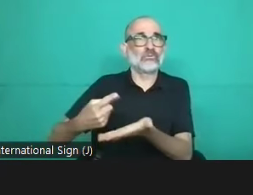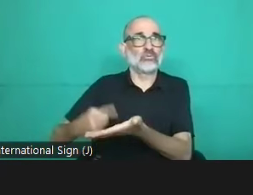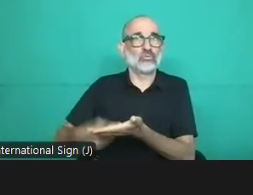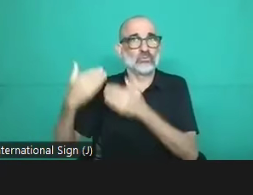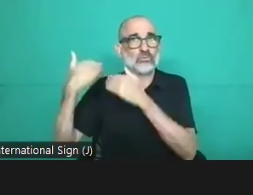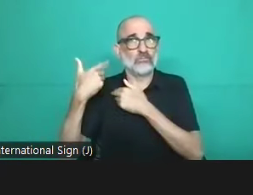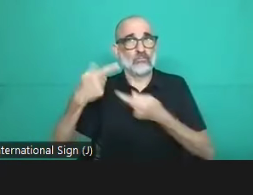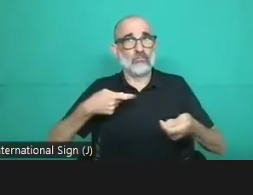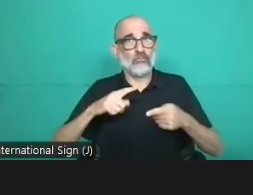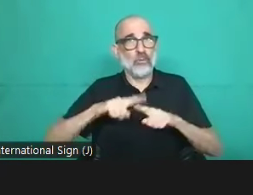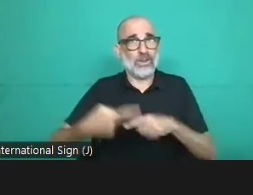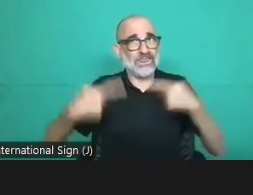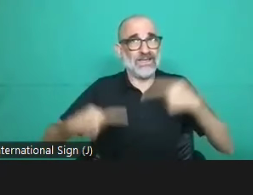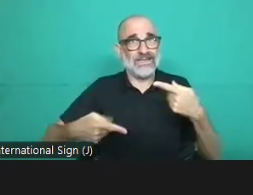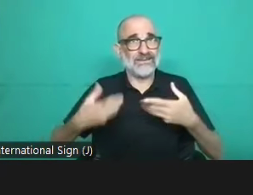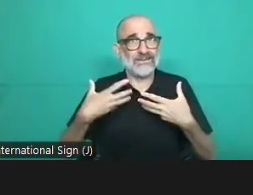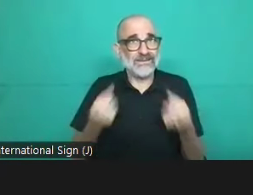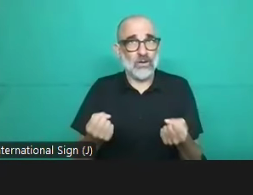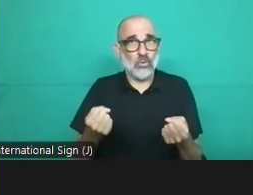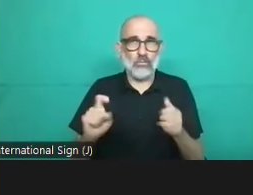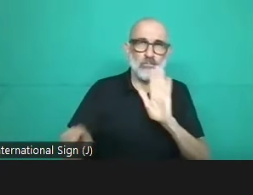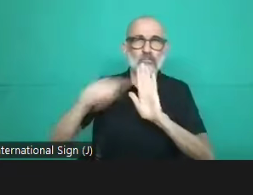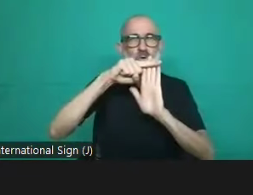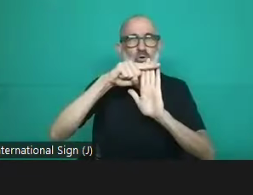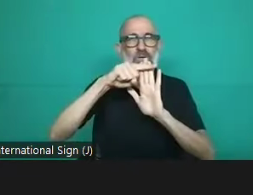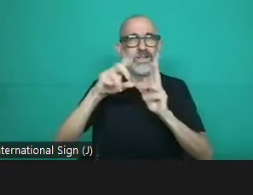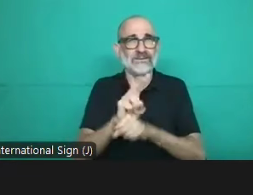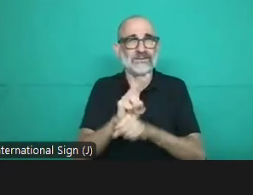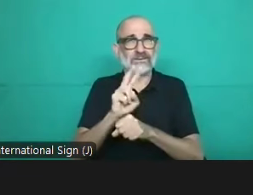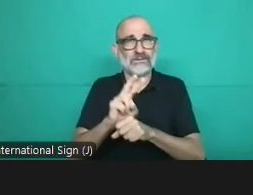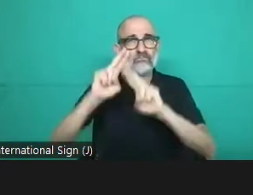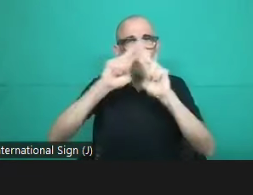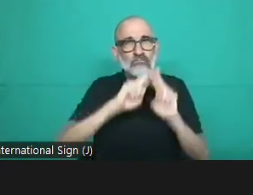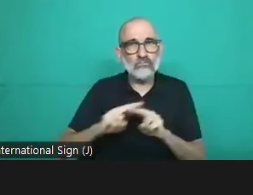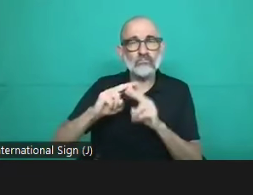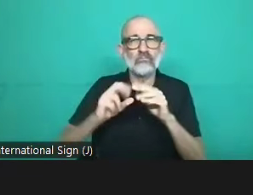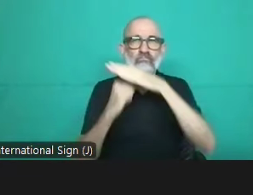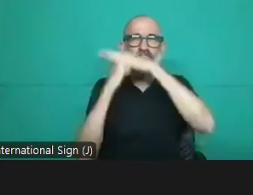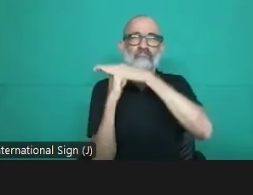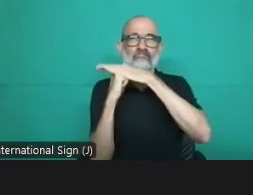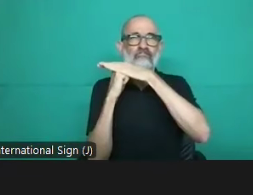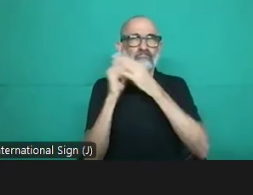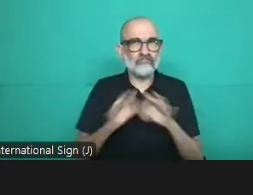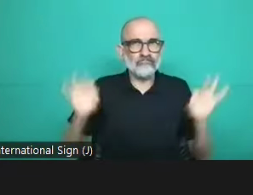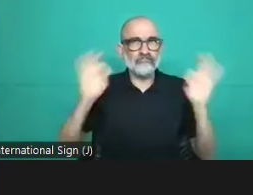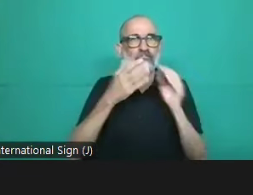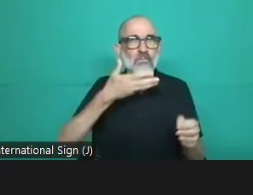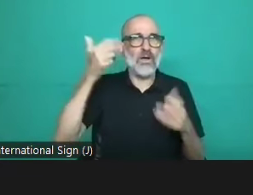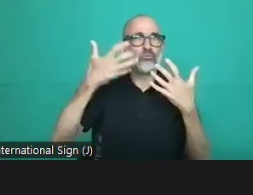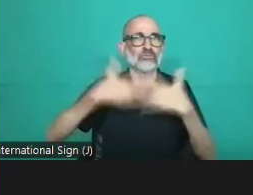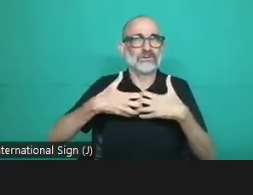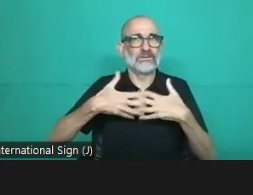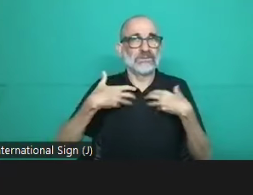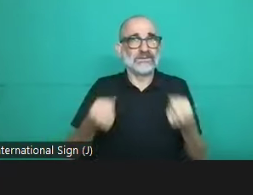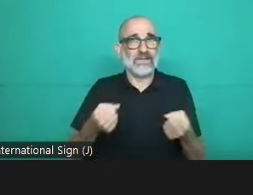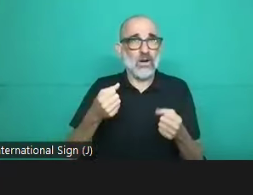Só através de um compromisso decidido e sustentável poderemos reduzir os erros de